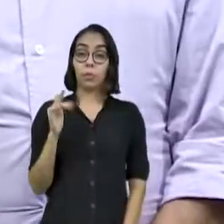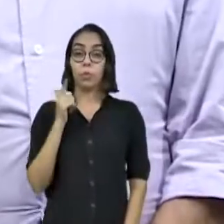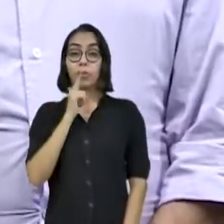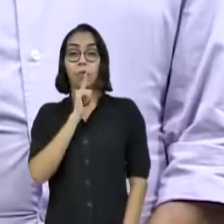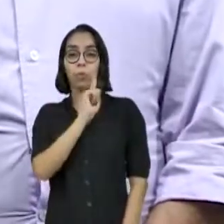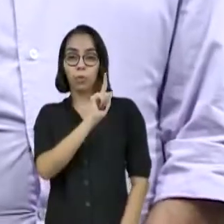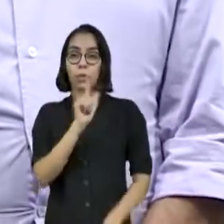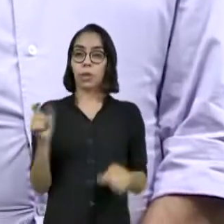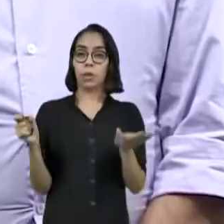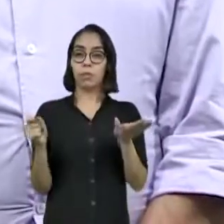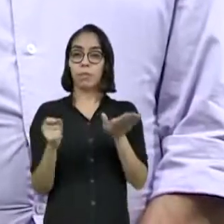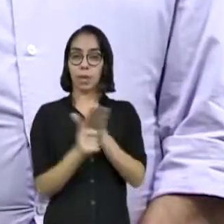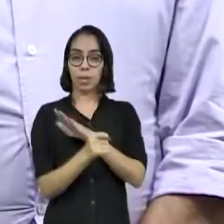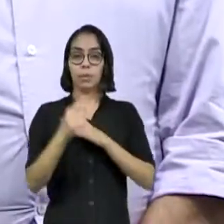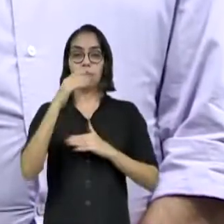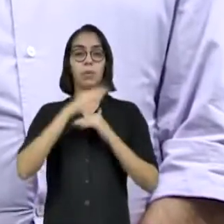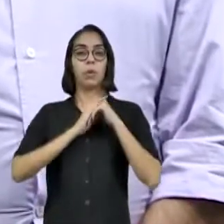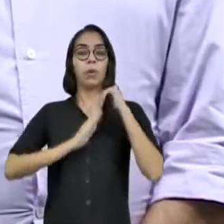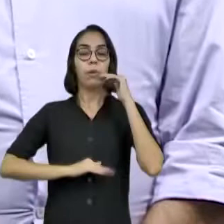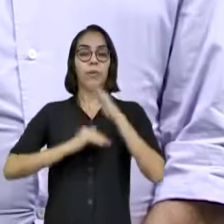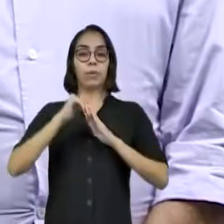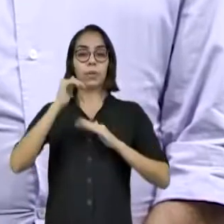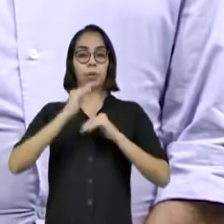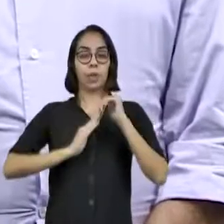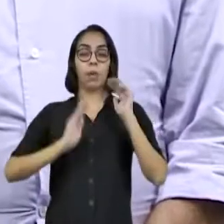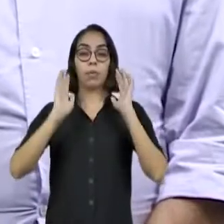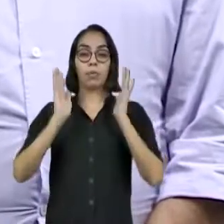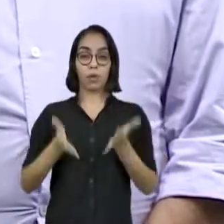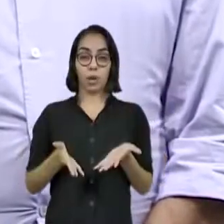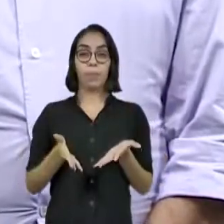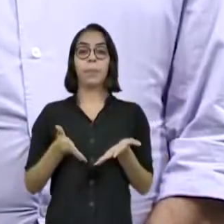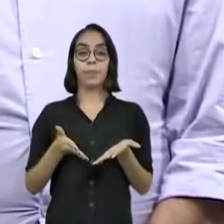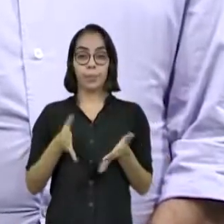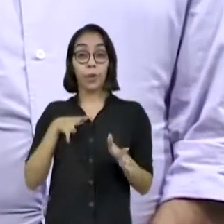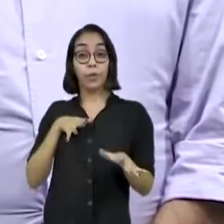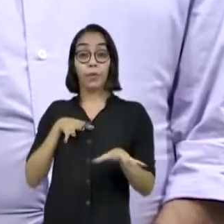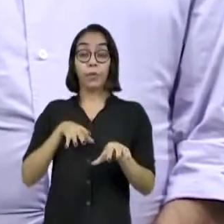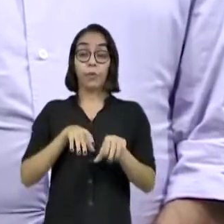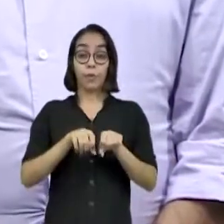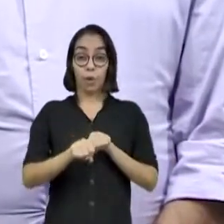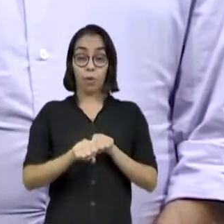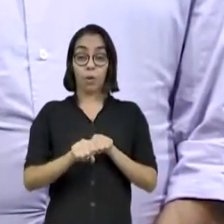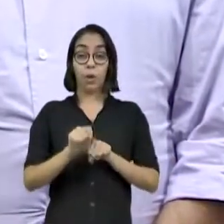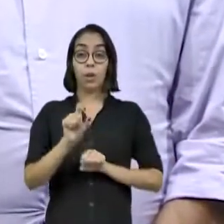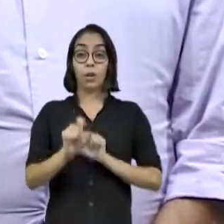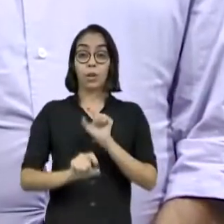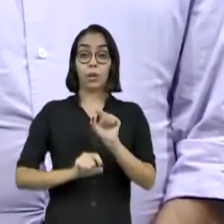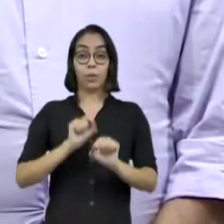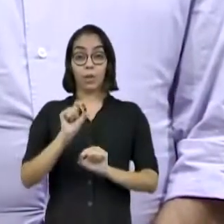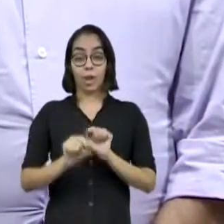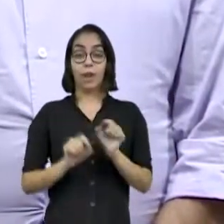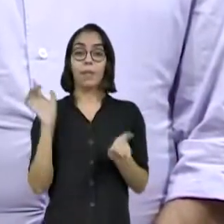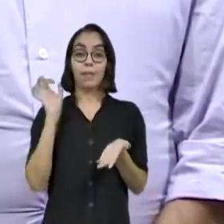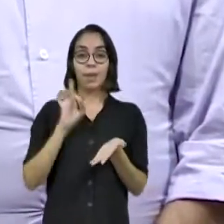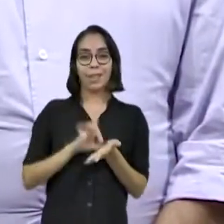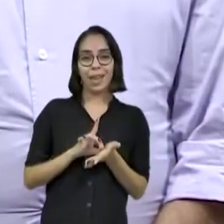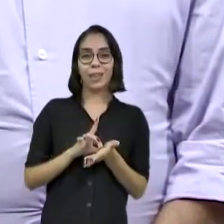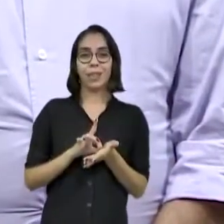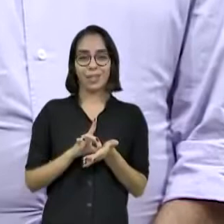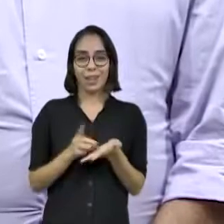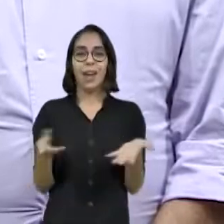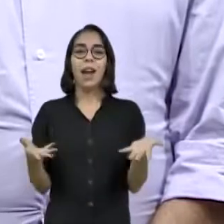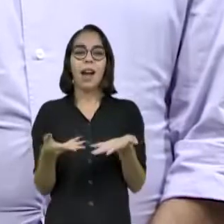possam se capacitar para aproveitarem o que se coloca como essa grande onda e essa onda